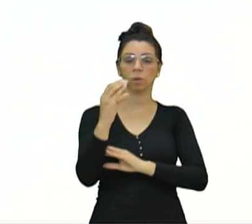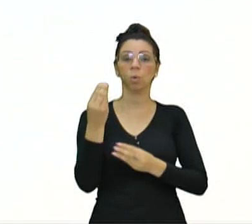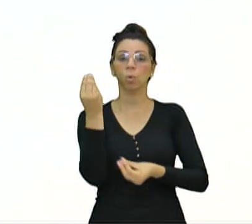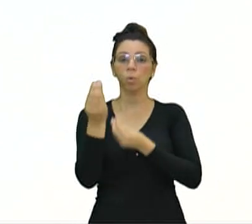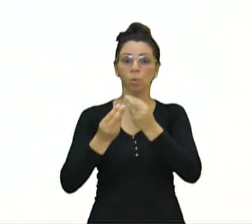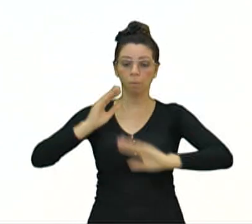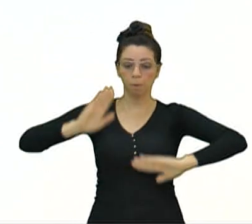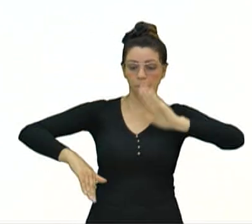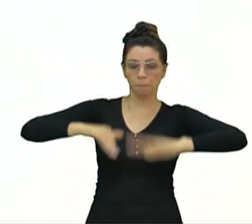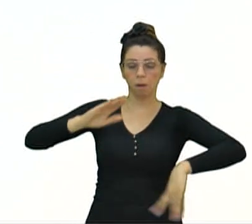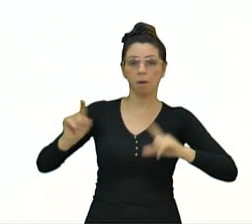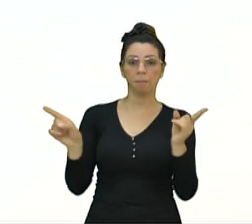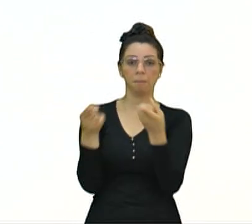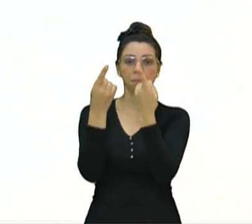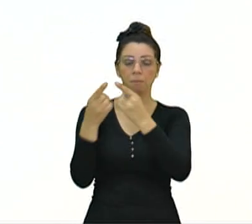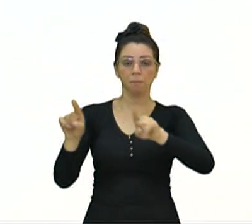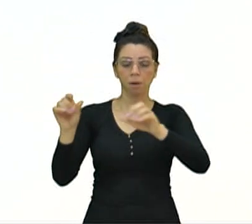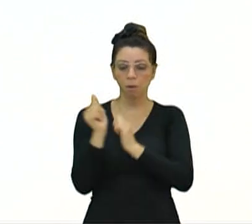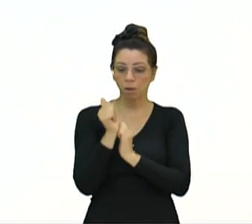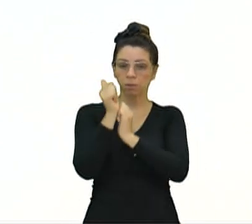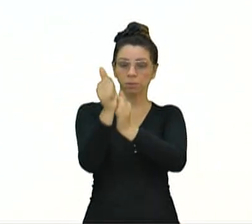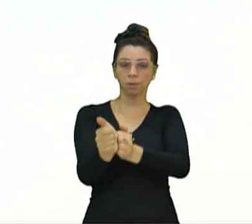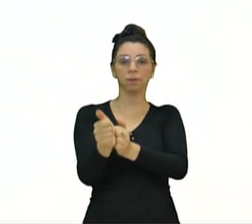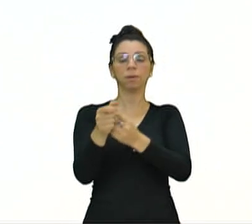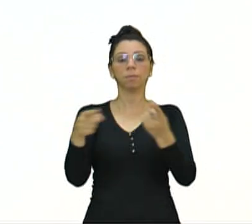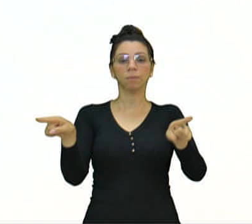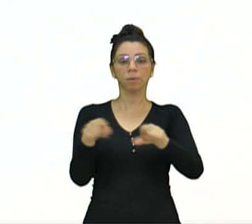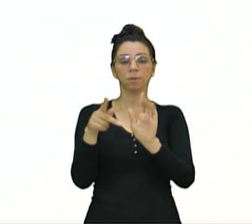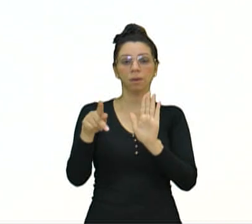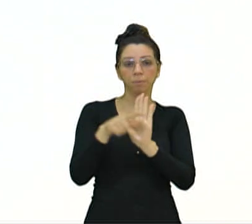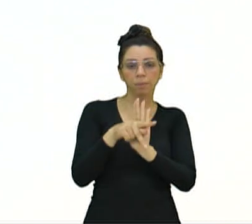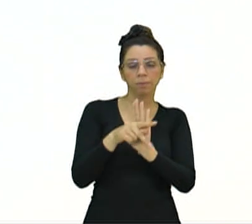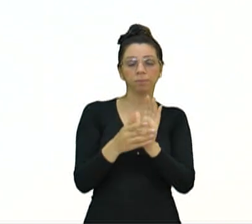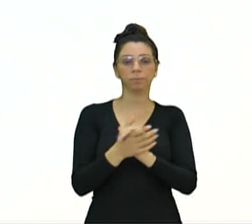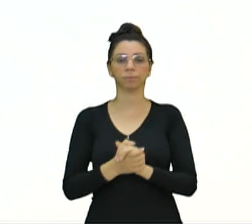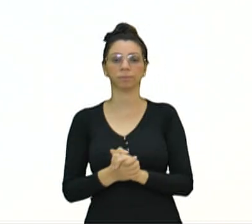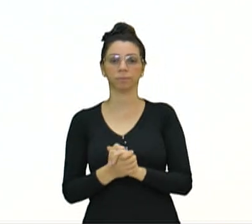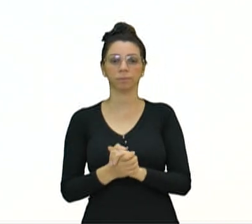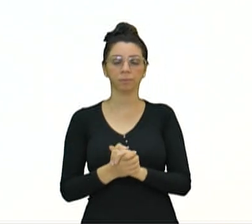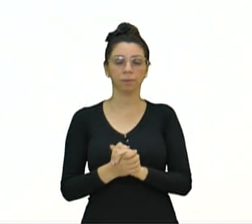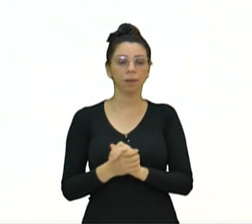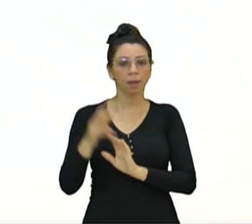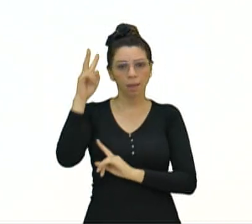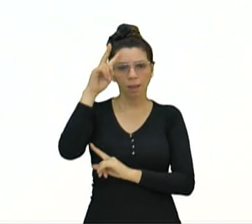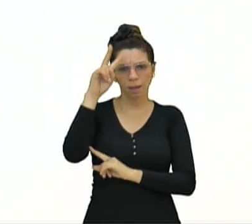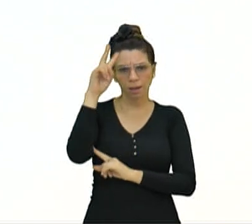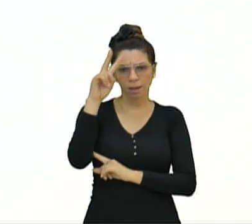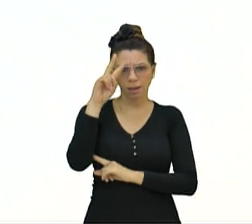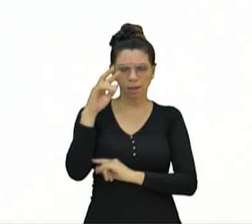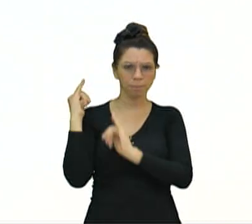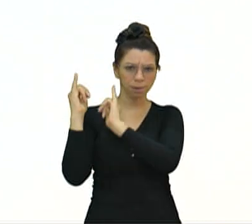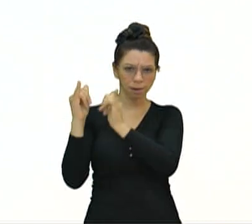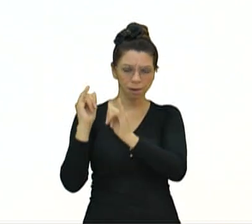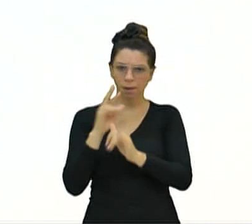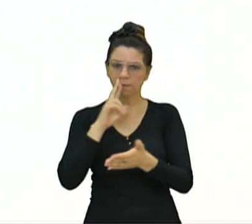instrumento musical para acompanhar canções. Tentem lembrar da lenda e responder o quiz que já